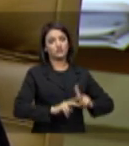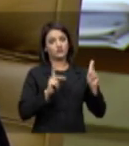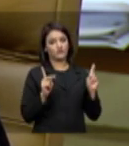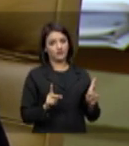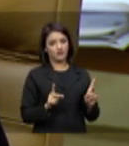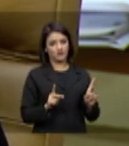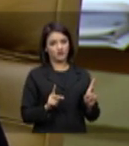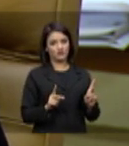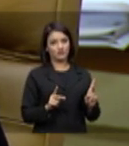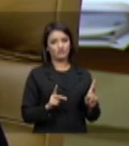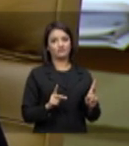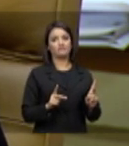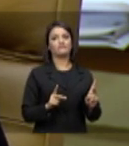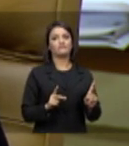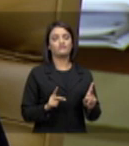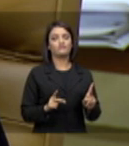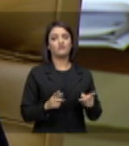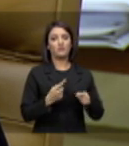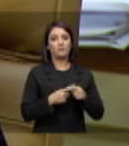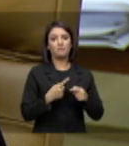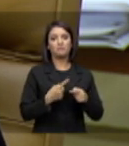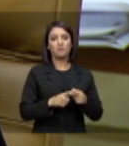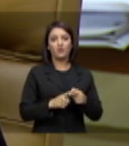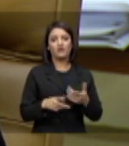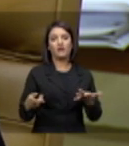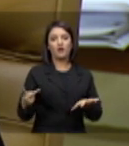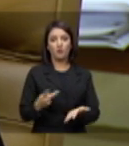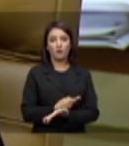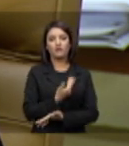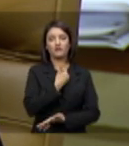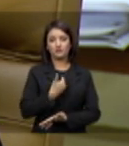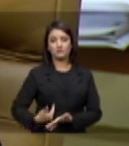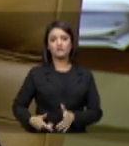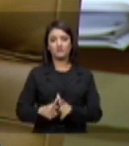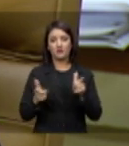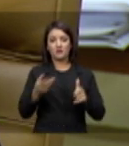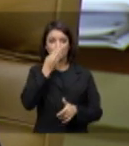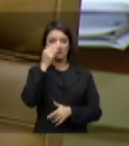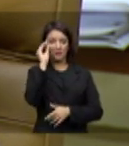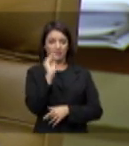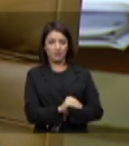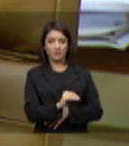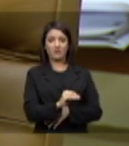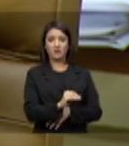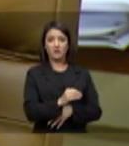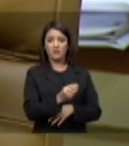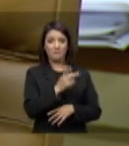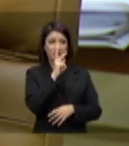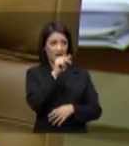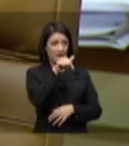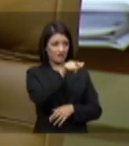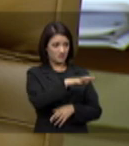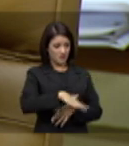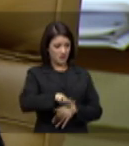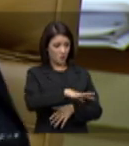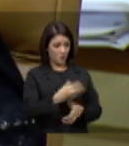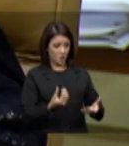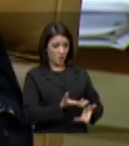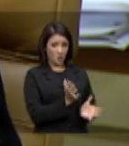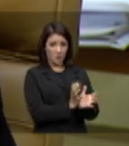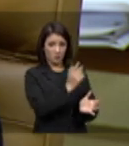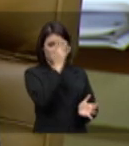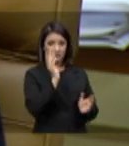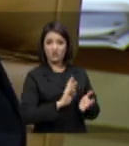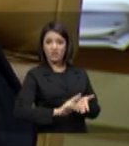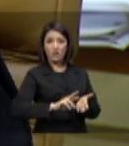de absoluto presidente absoluto descaso de falta de humanidade de não ser cuidado com humanos os pilares estão